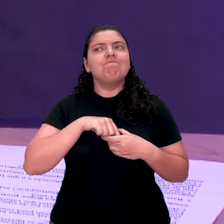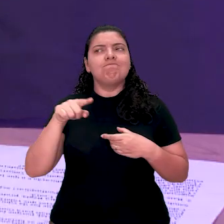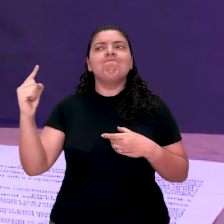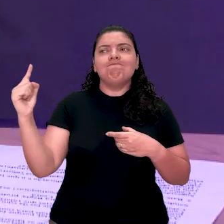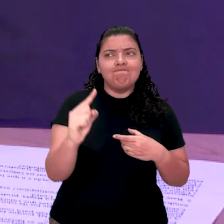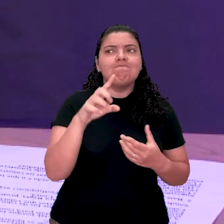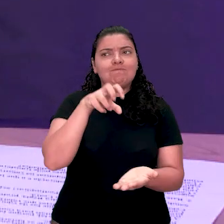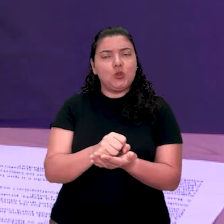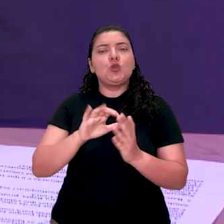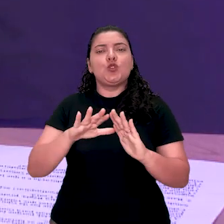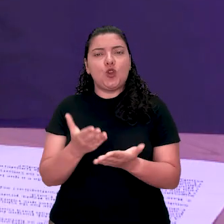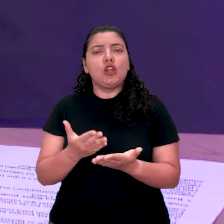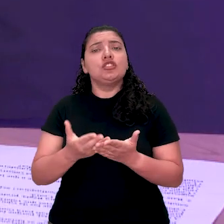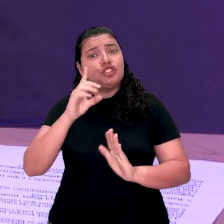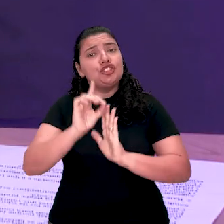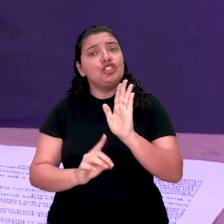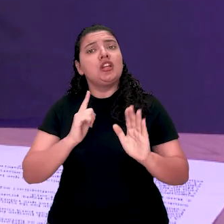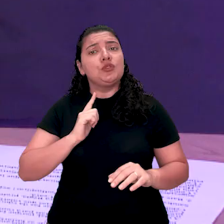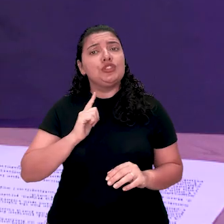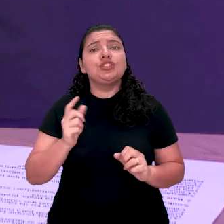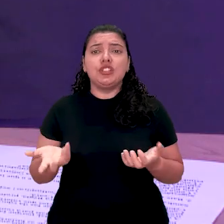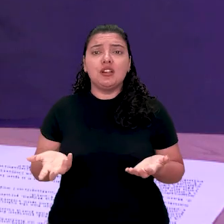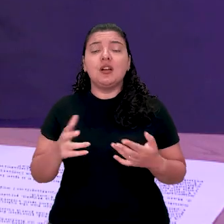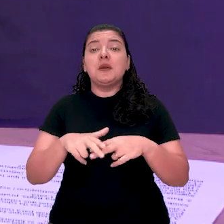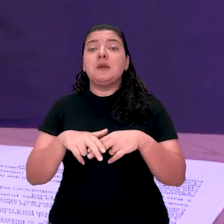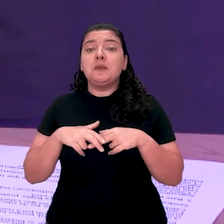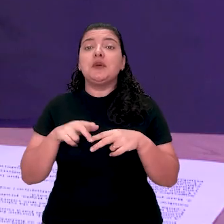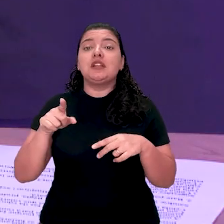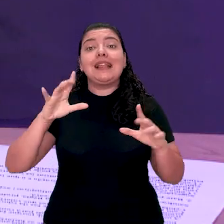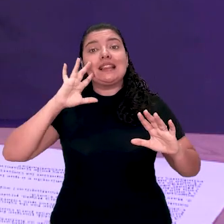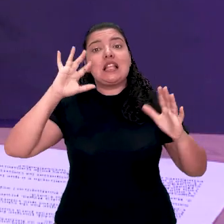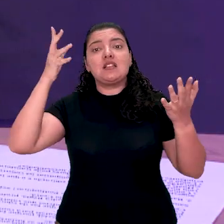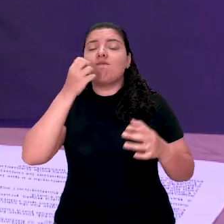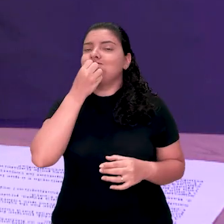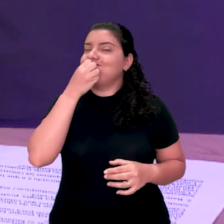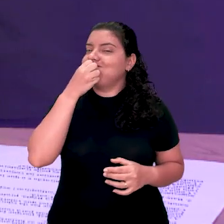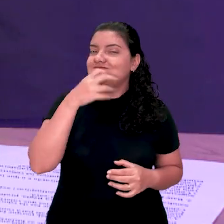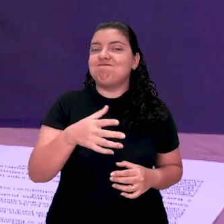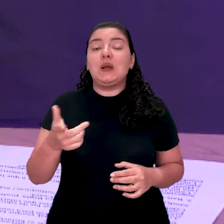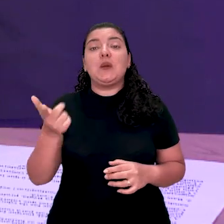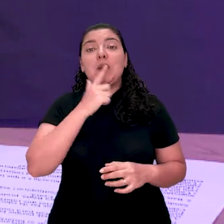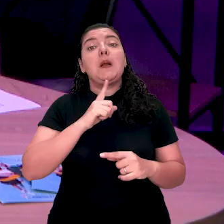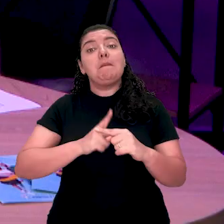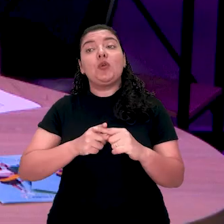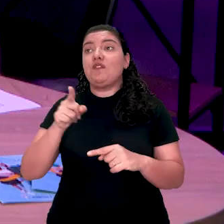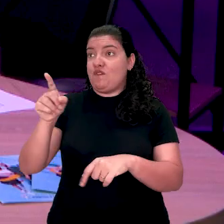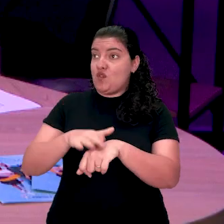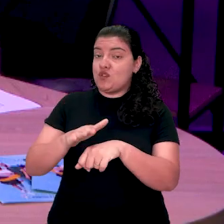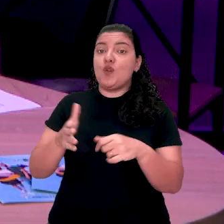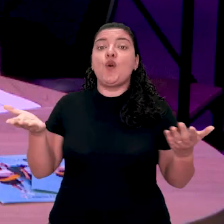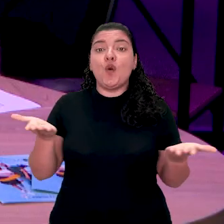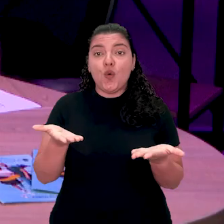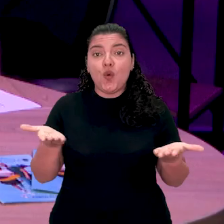estar na escola, que você tinha o direito de estar na escola, né? E foi uma decisão muito bem acertada, né? Porque